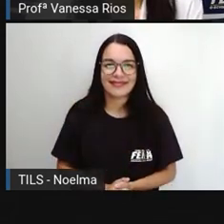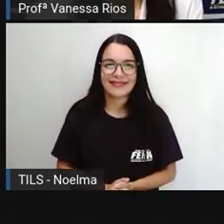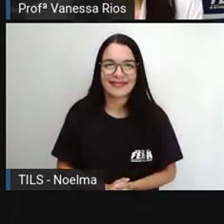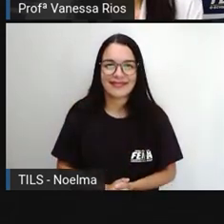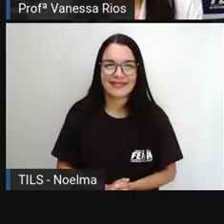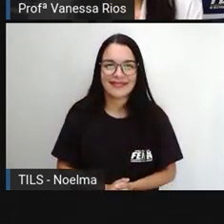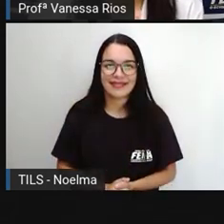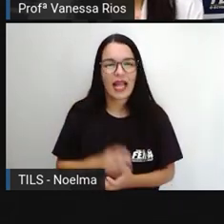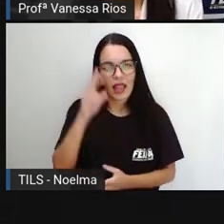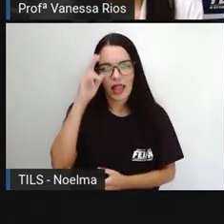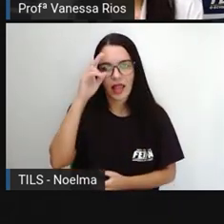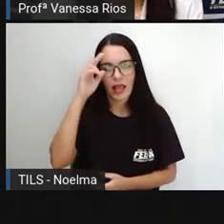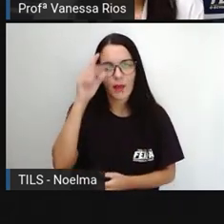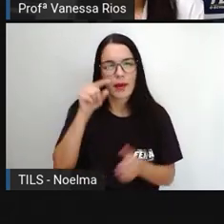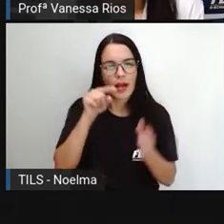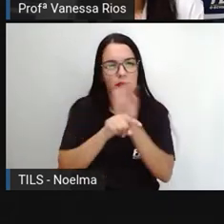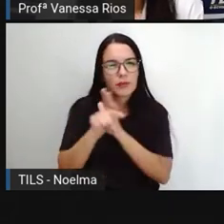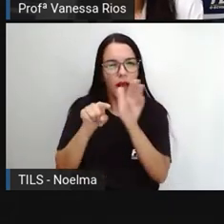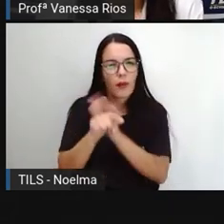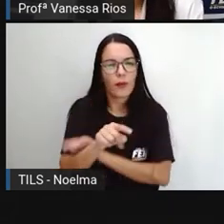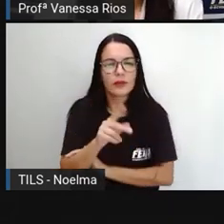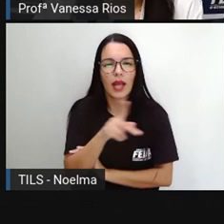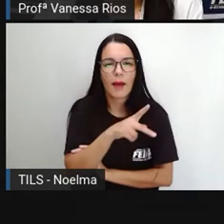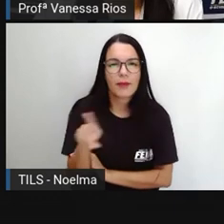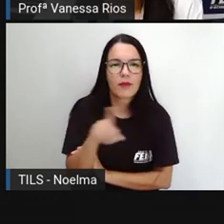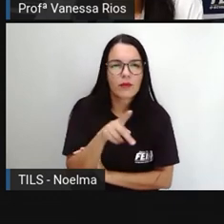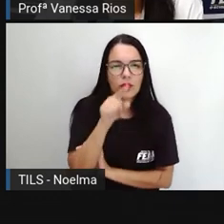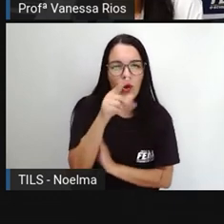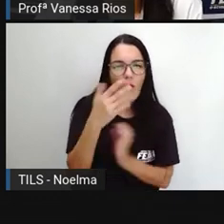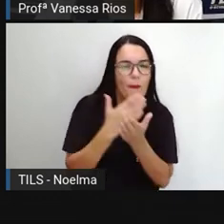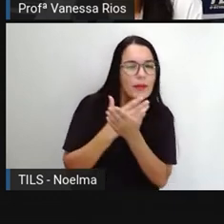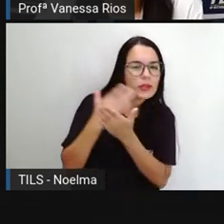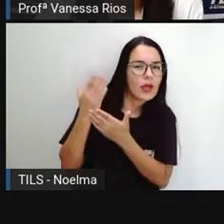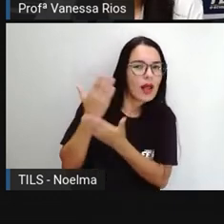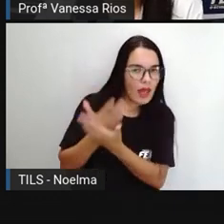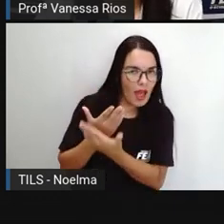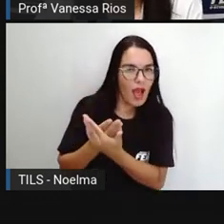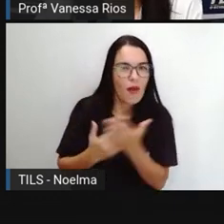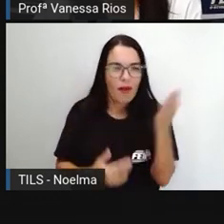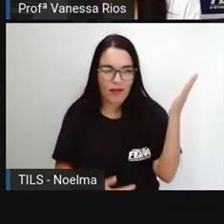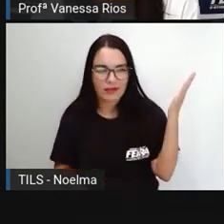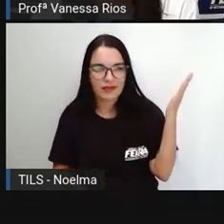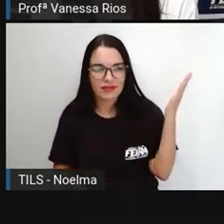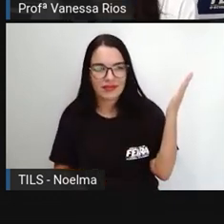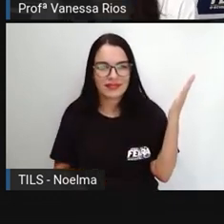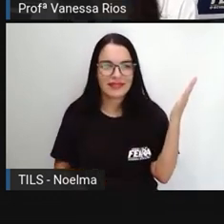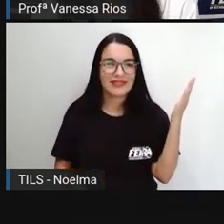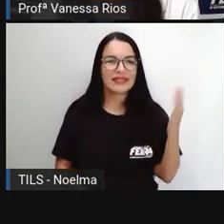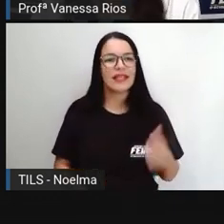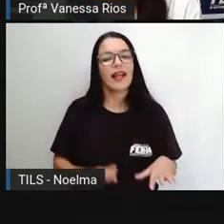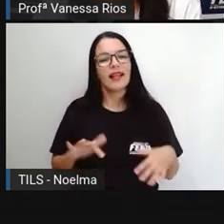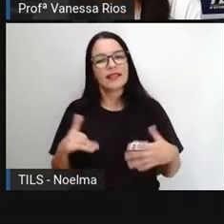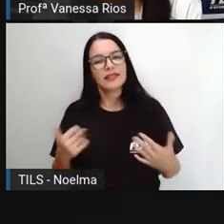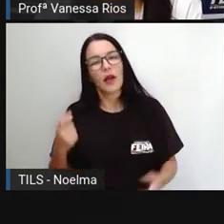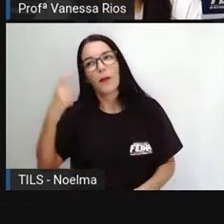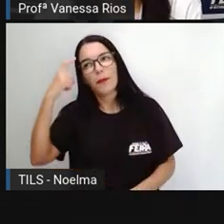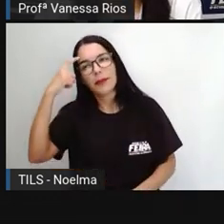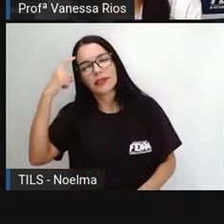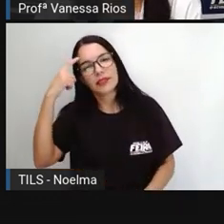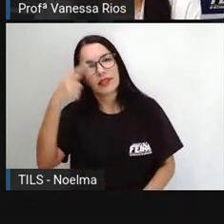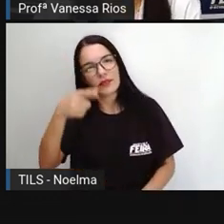E aí, lembra das perguntas que a Pró colocou lá no início da aula, que a Pró falou, vai pensando aí, não é?